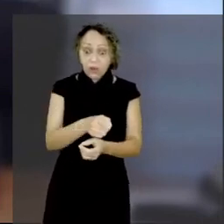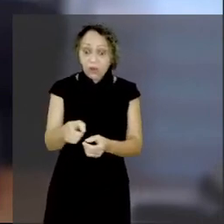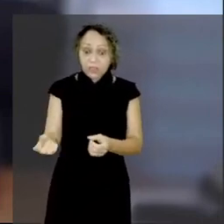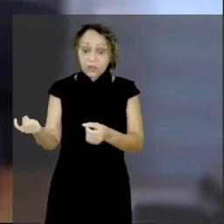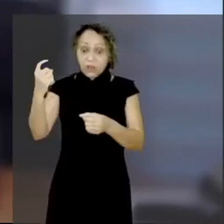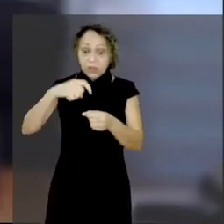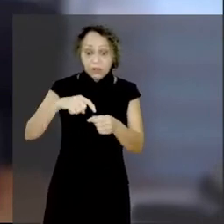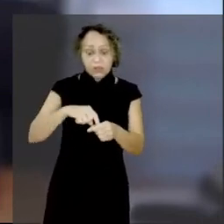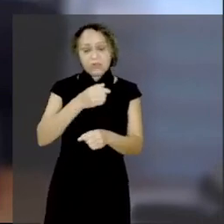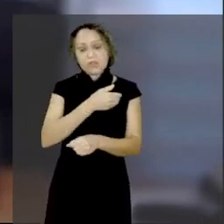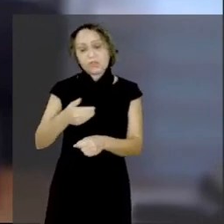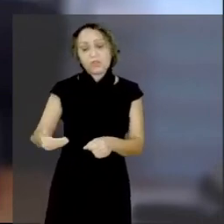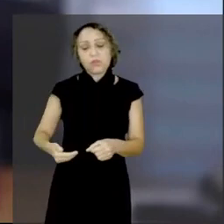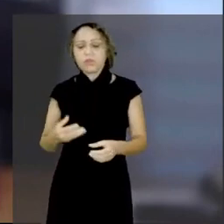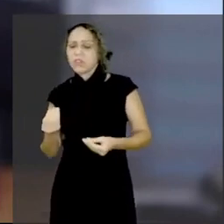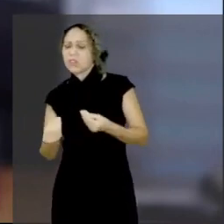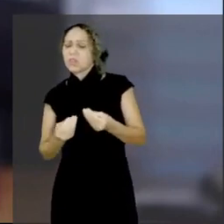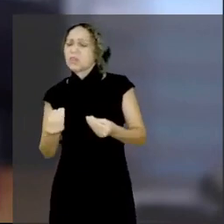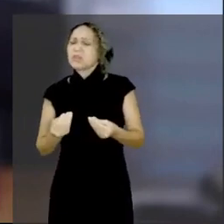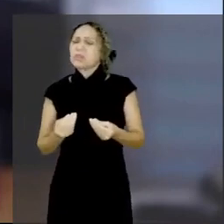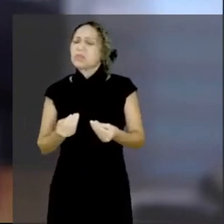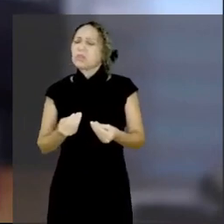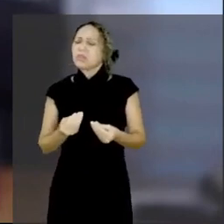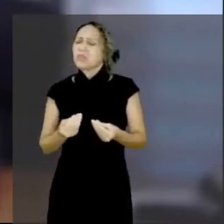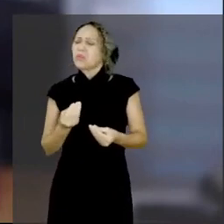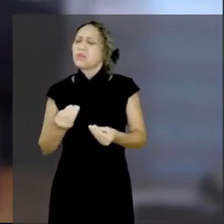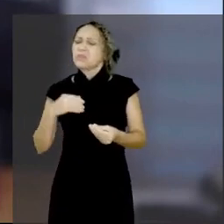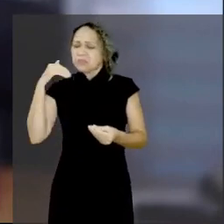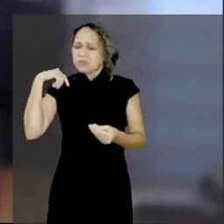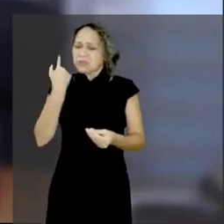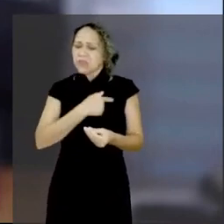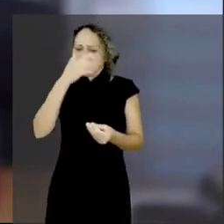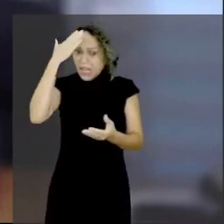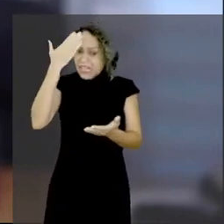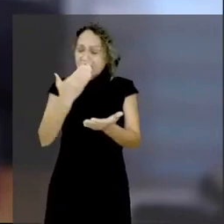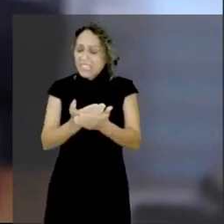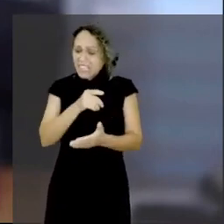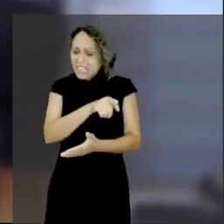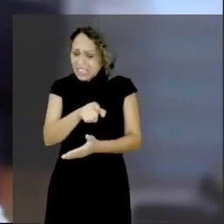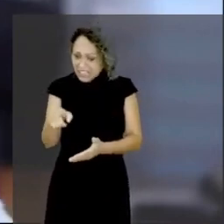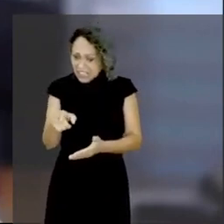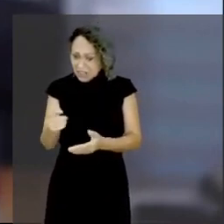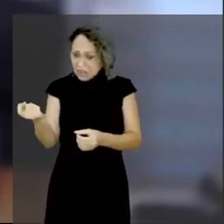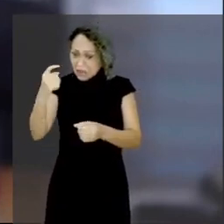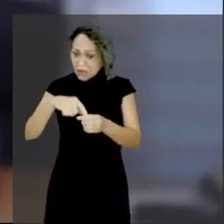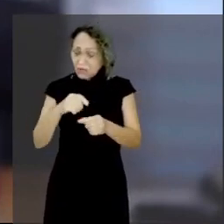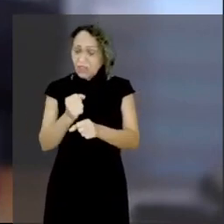sendo 131 com mais de 90% concluídas em 2016.